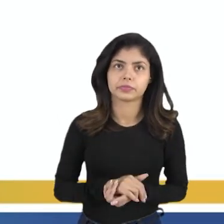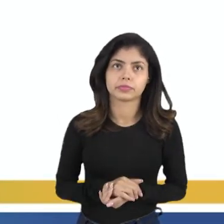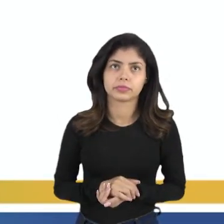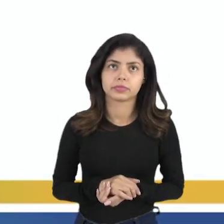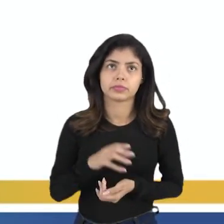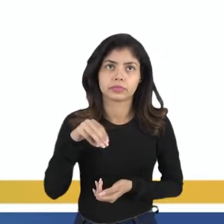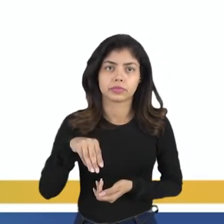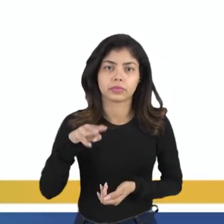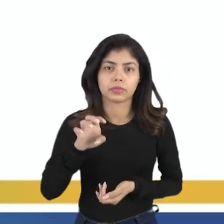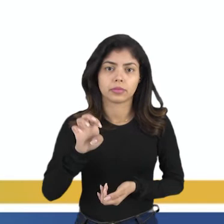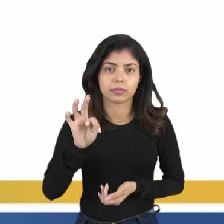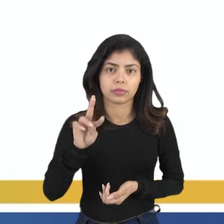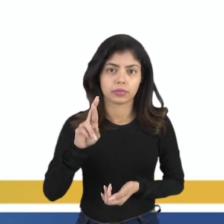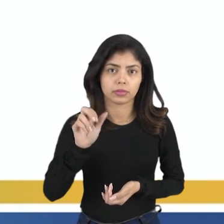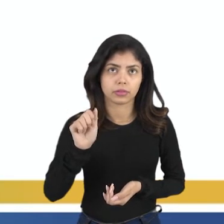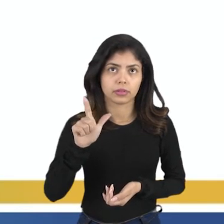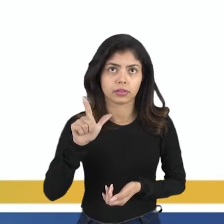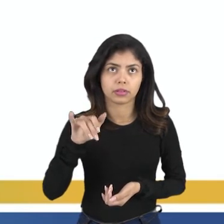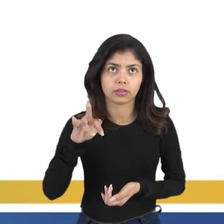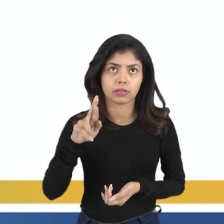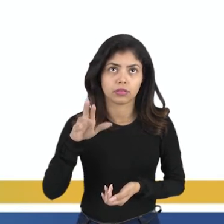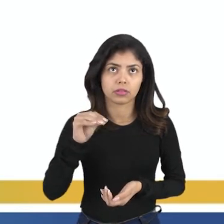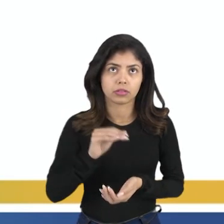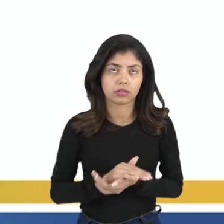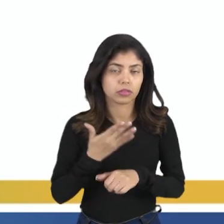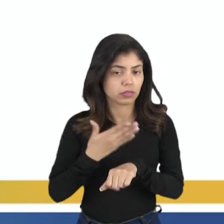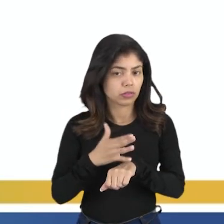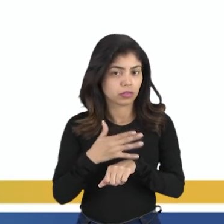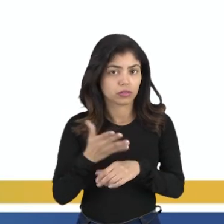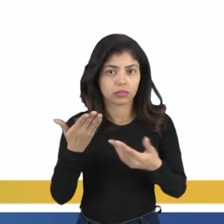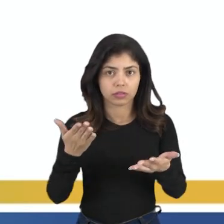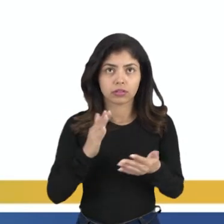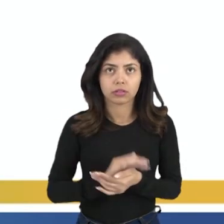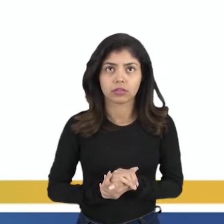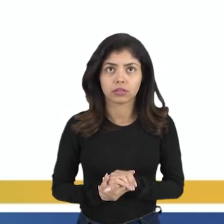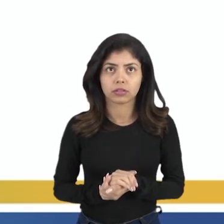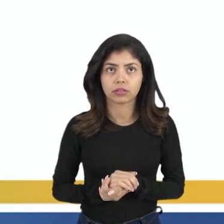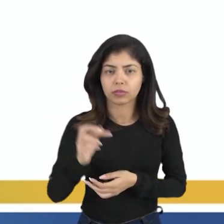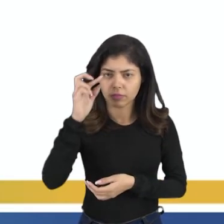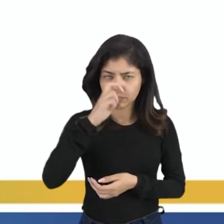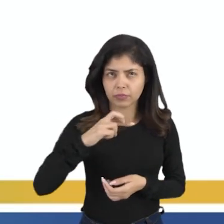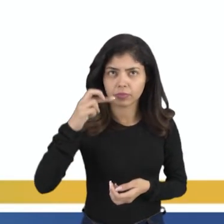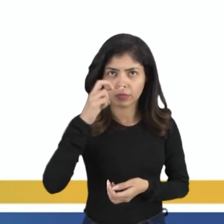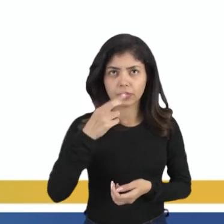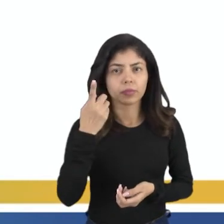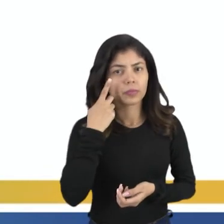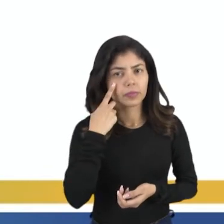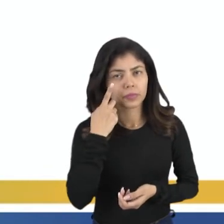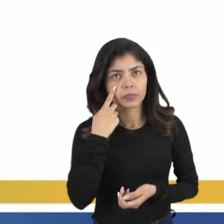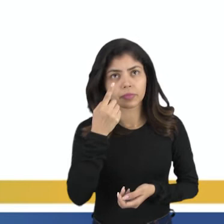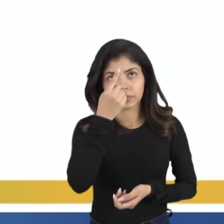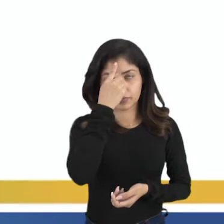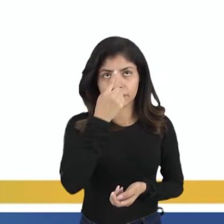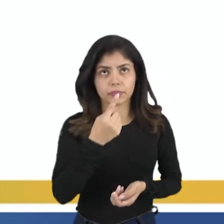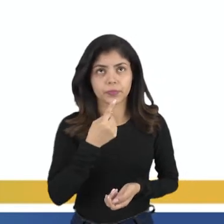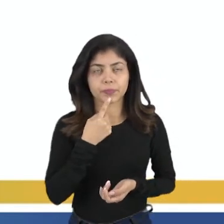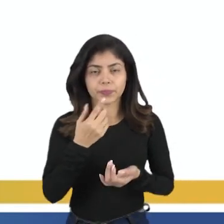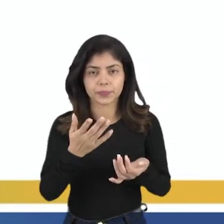a metalinguística, ok? E aí, o exercitando, eu quero que vocês analisem um pouquinho essa